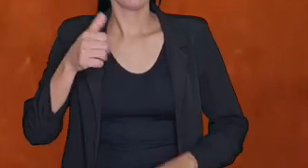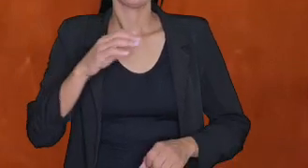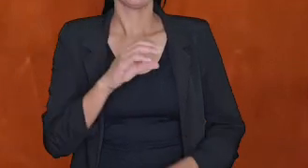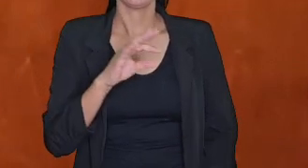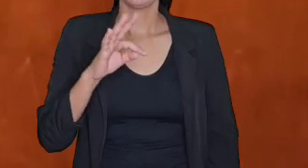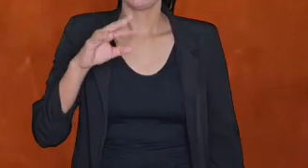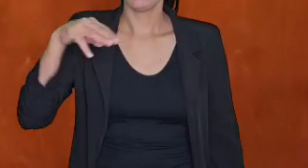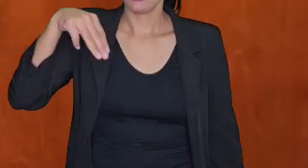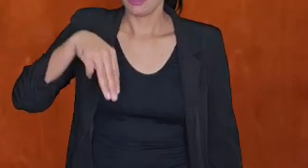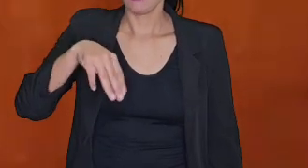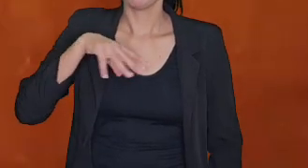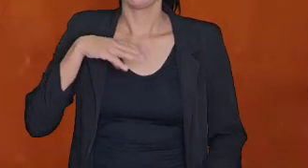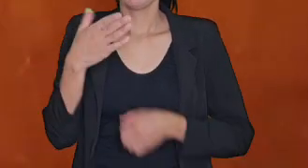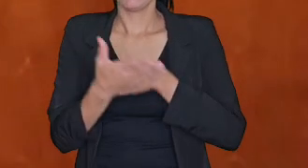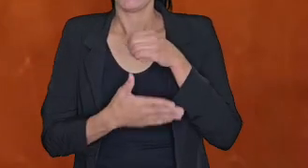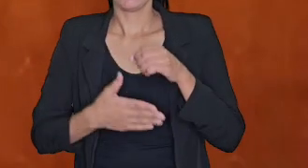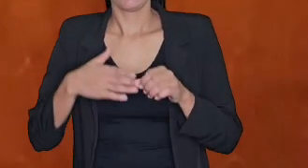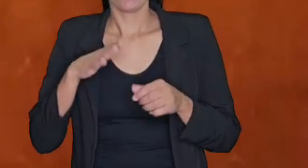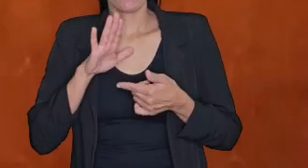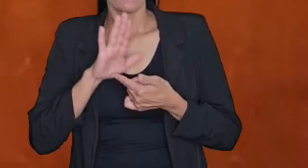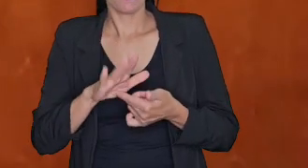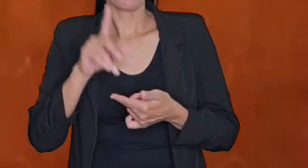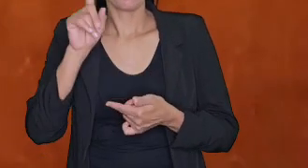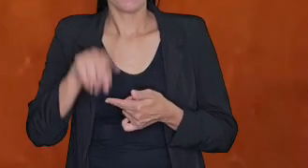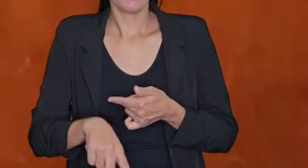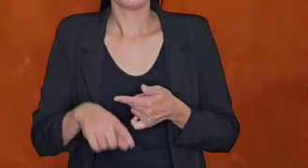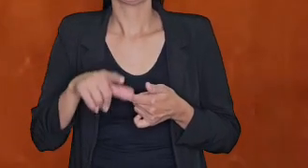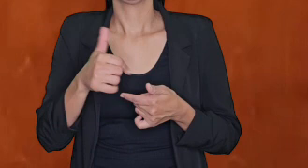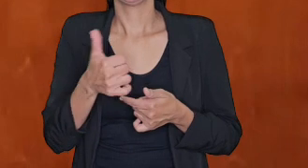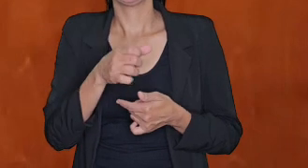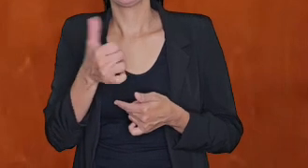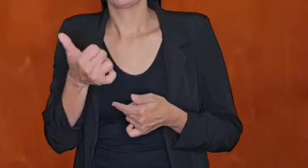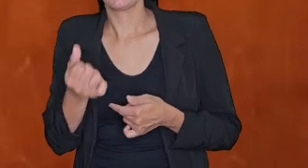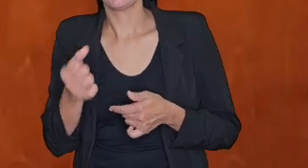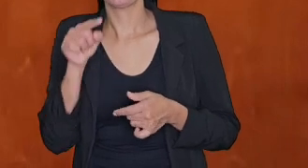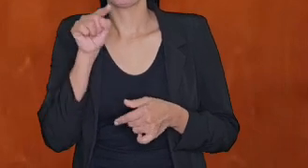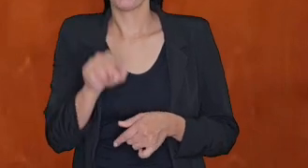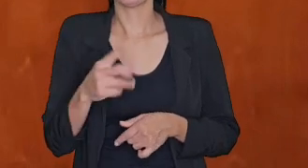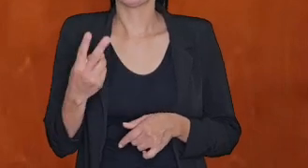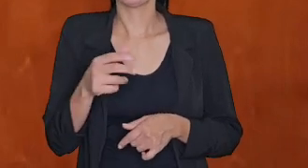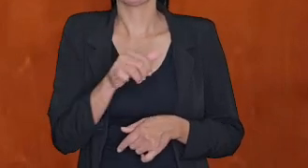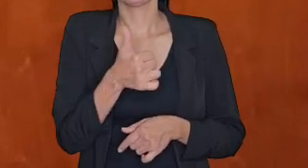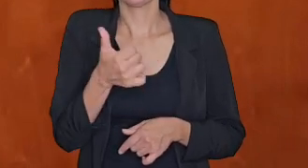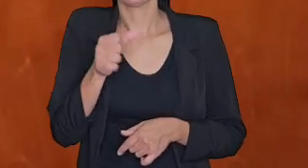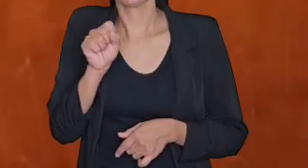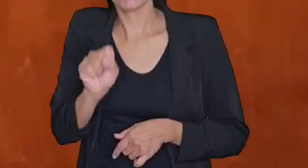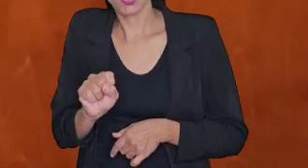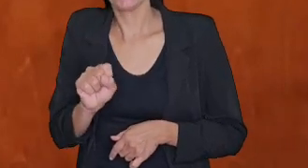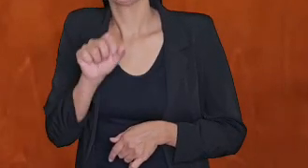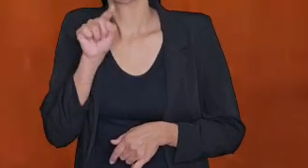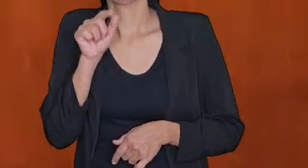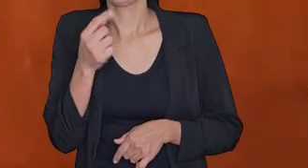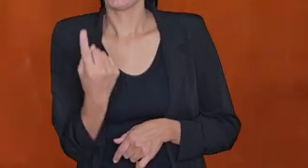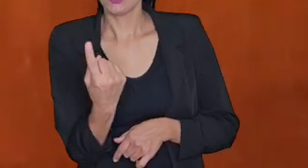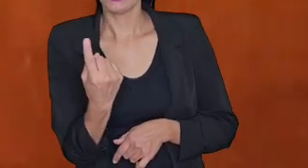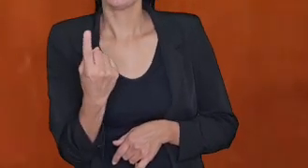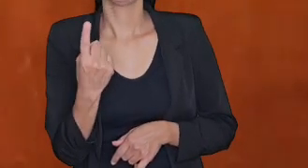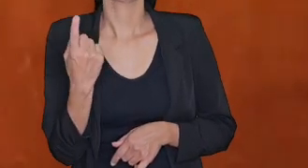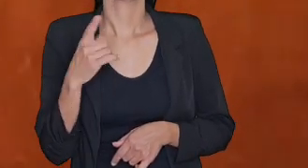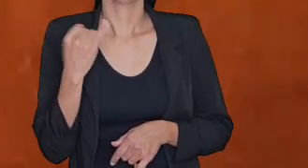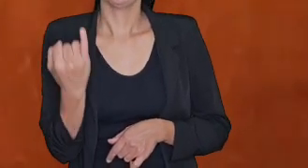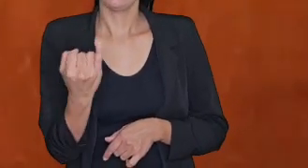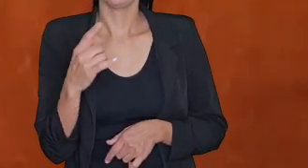artigos 96 e 100, primeiro, do CTN, fundamentou a supressão dos itens 116.2